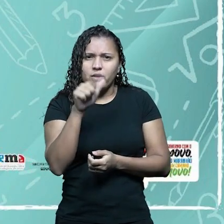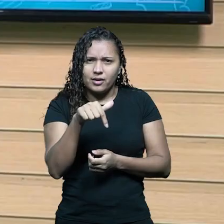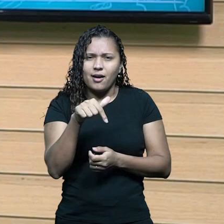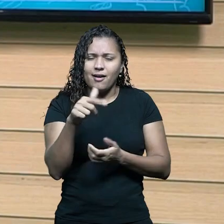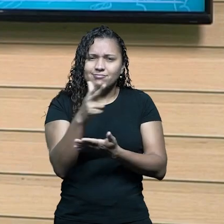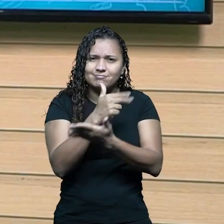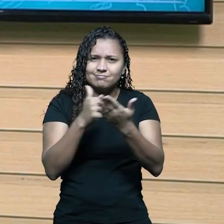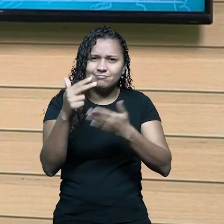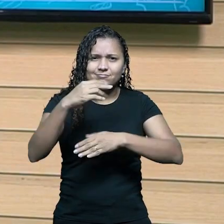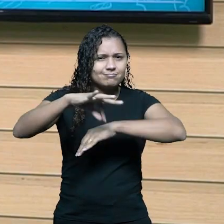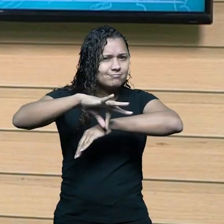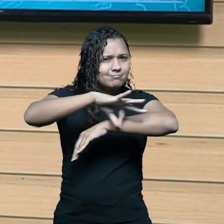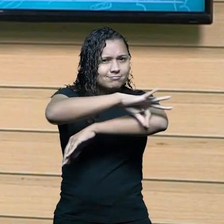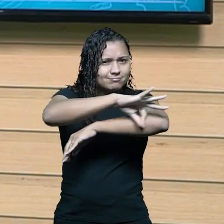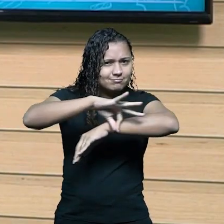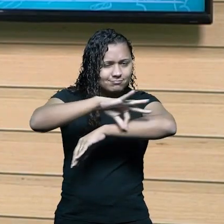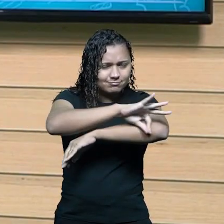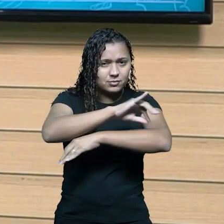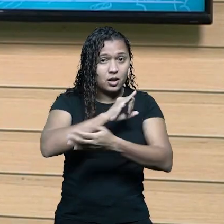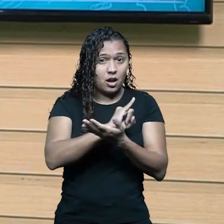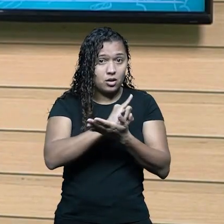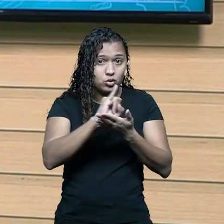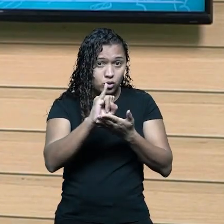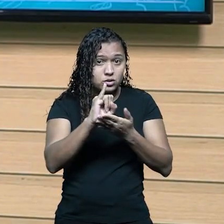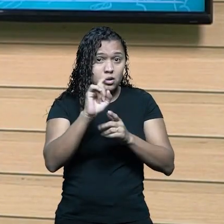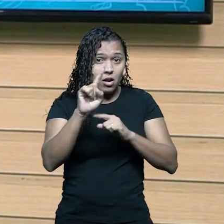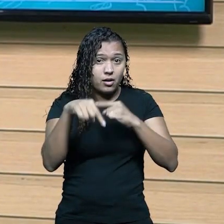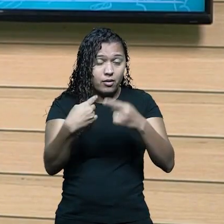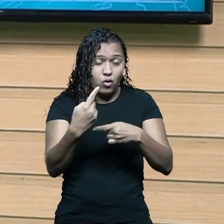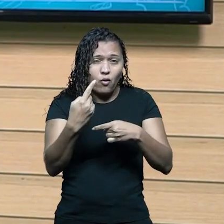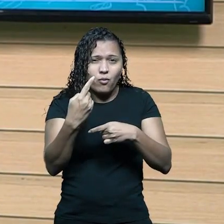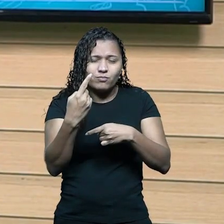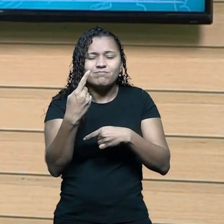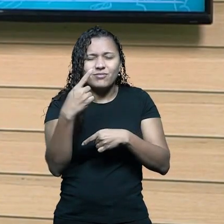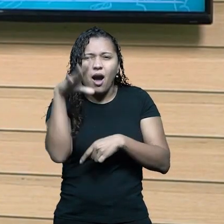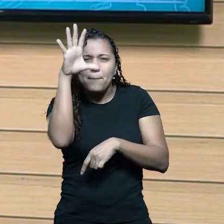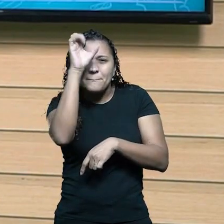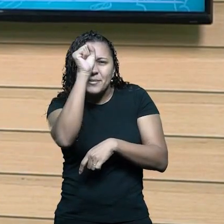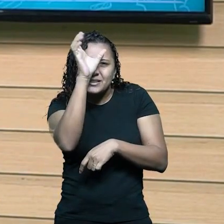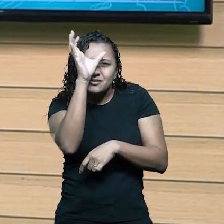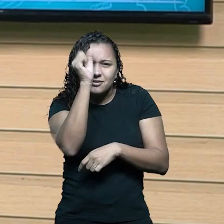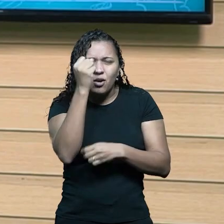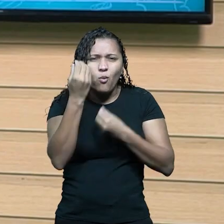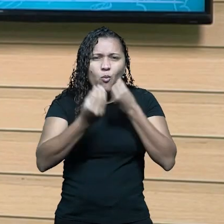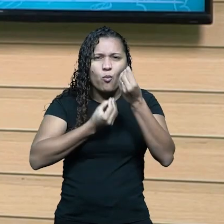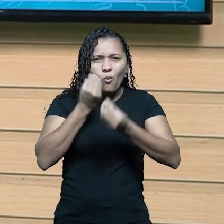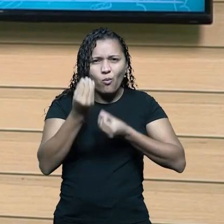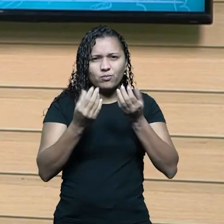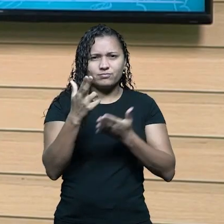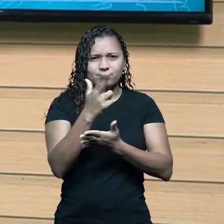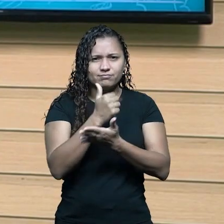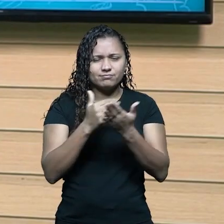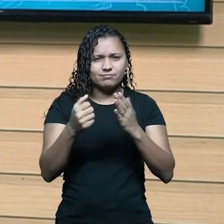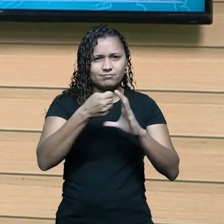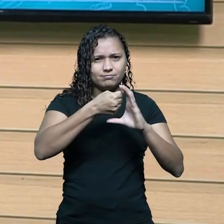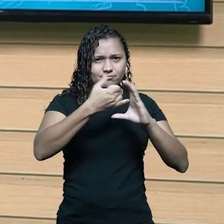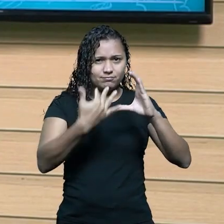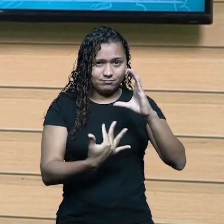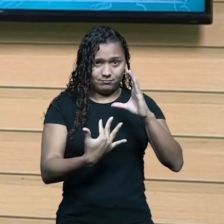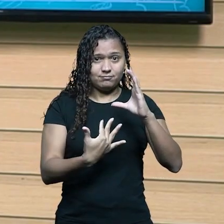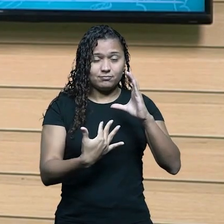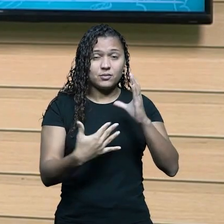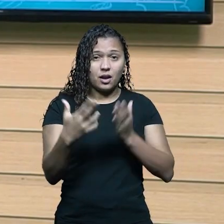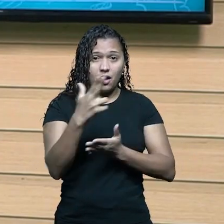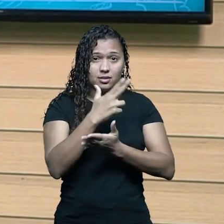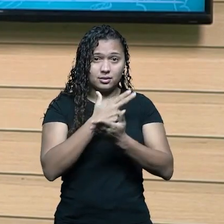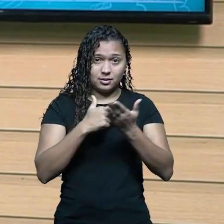arquitetura. Essa introdução a gente vai aprender como o desenho pode ser classificado como desenho